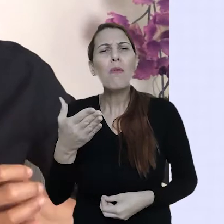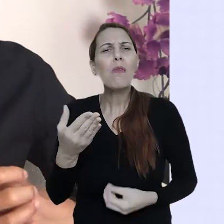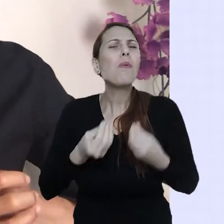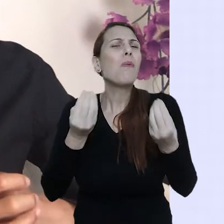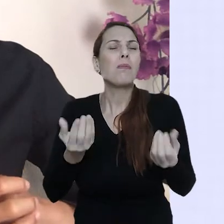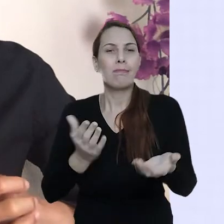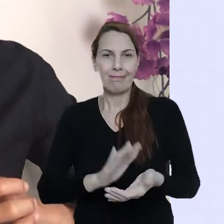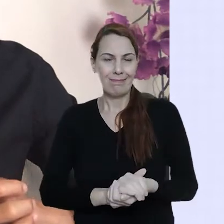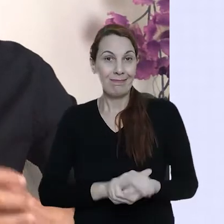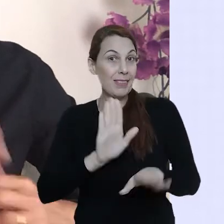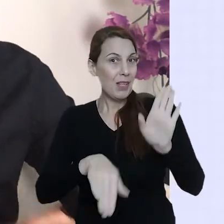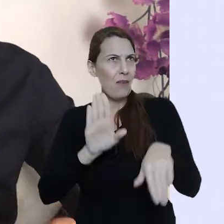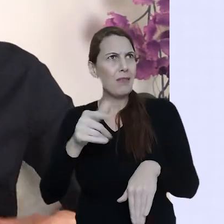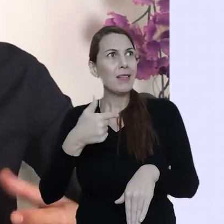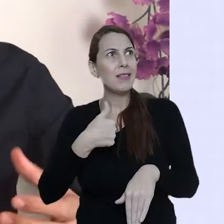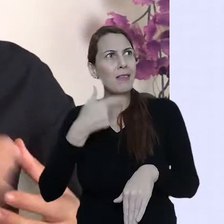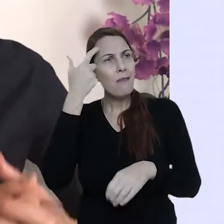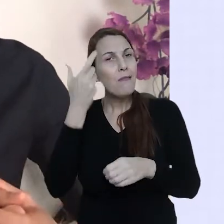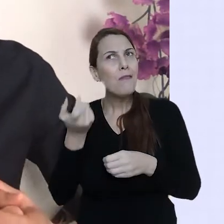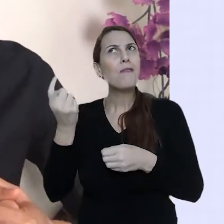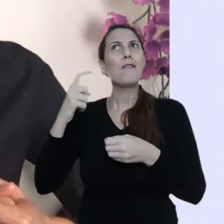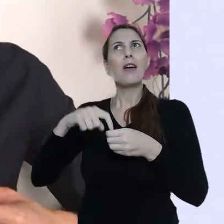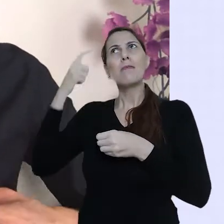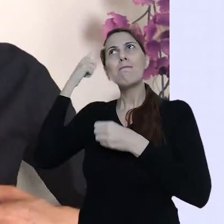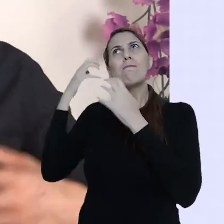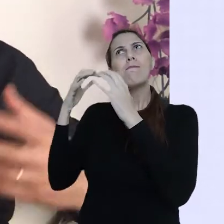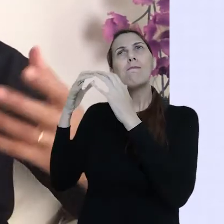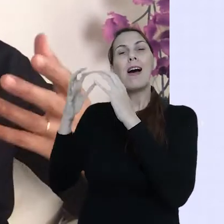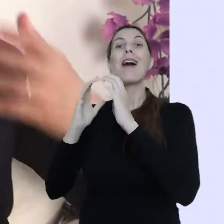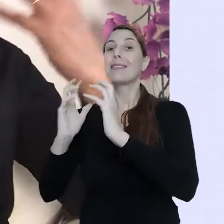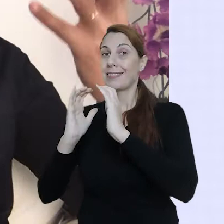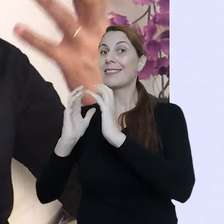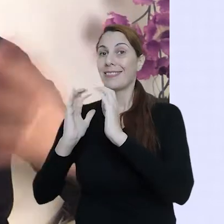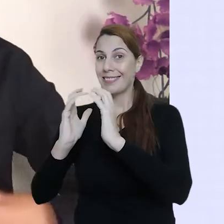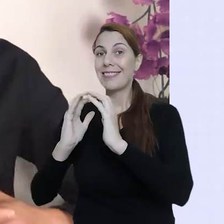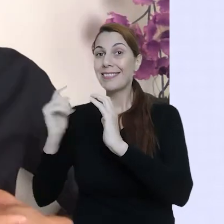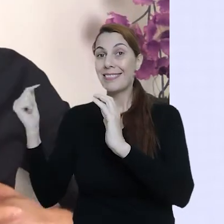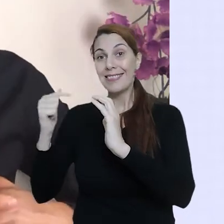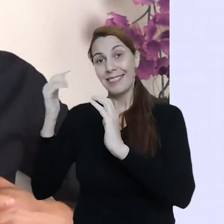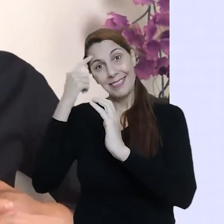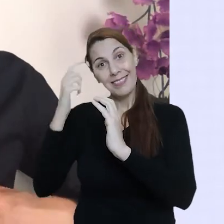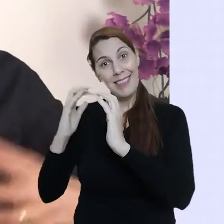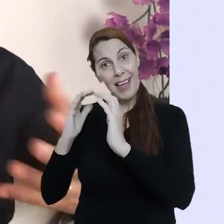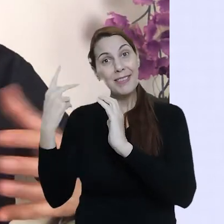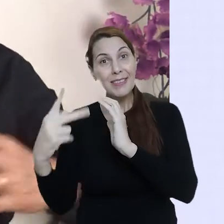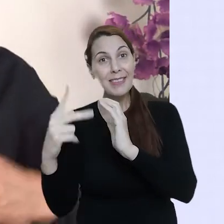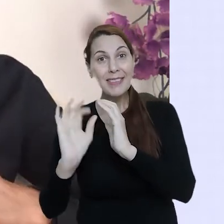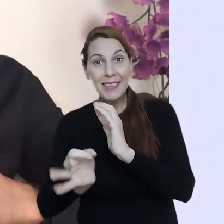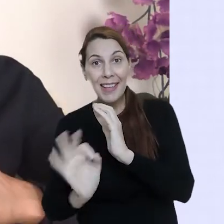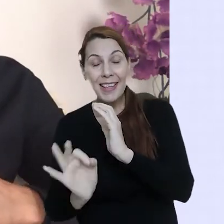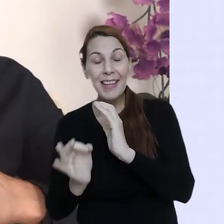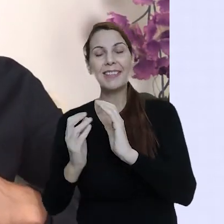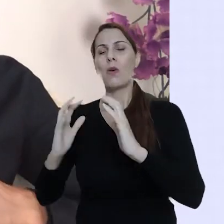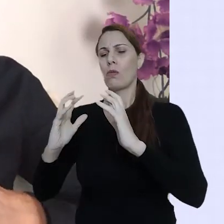Certamente vocês vão voltar num ponto crucial que é com o nosso cérebro, né? Com o seu